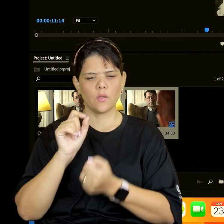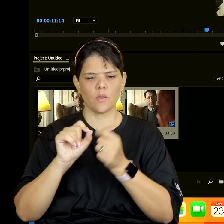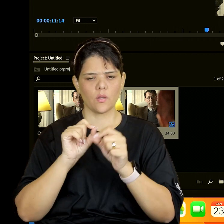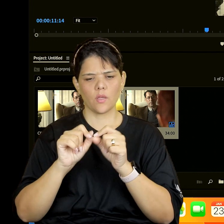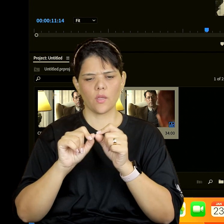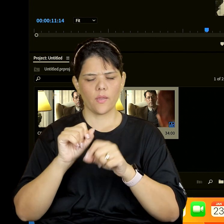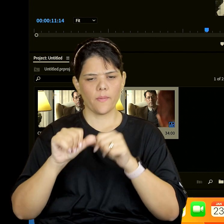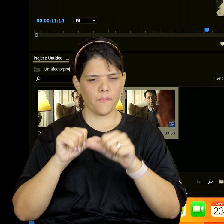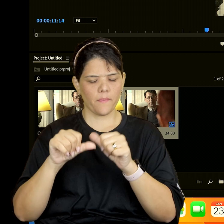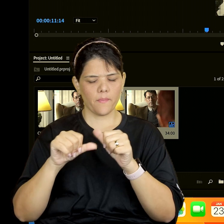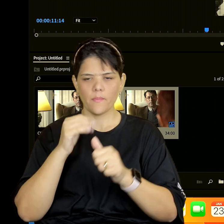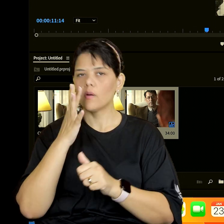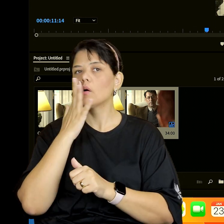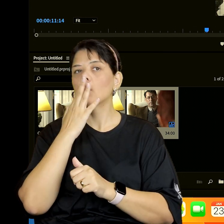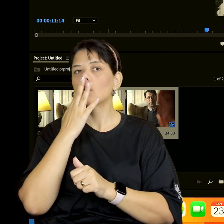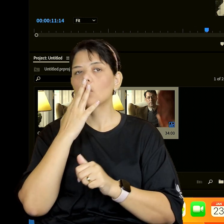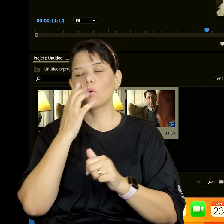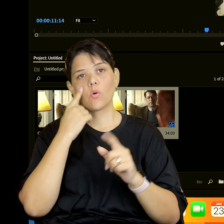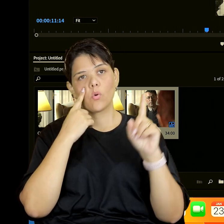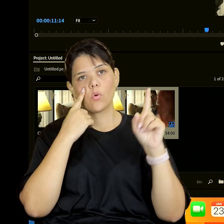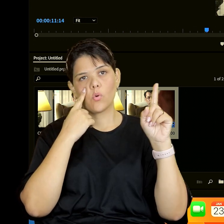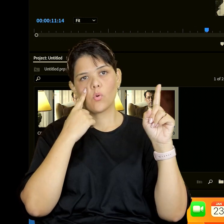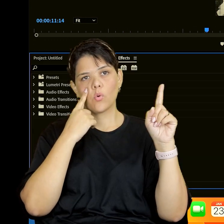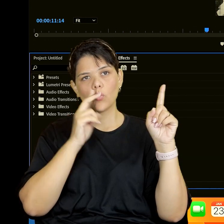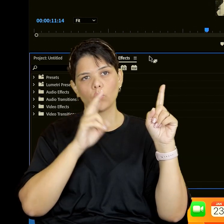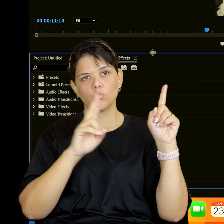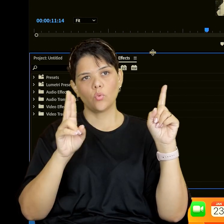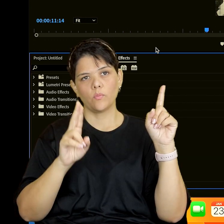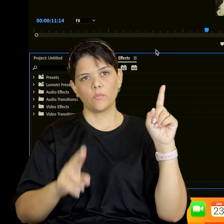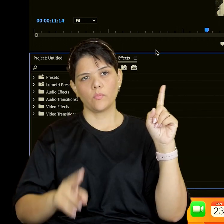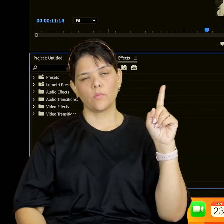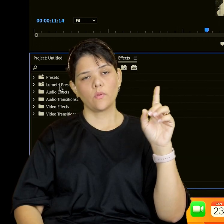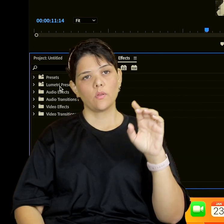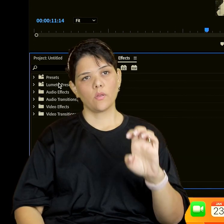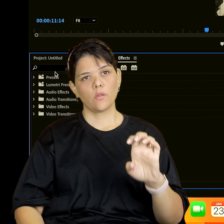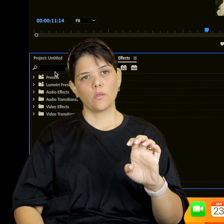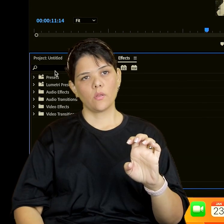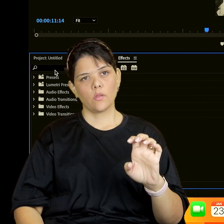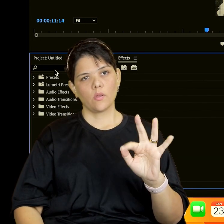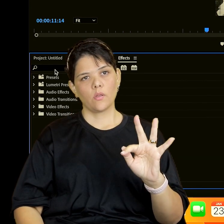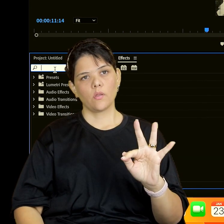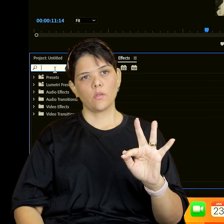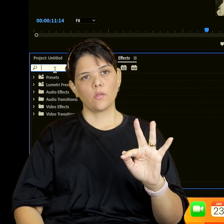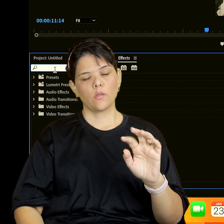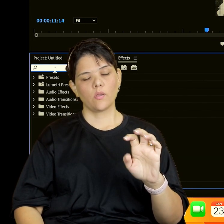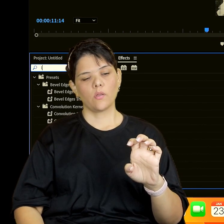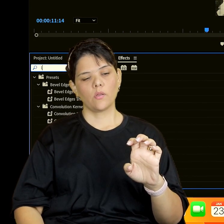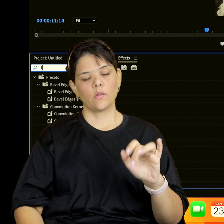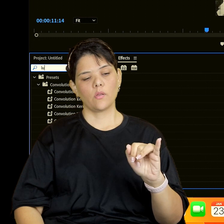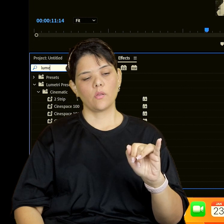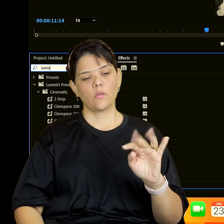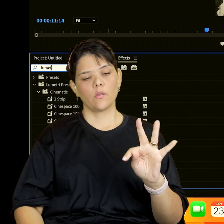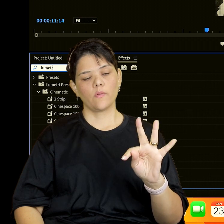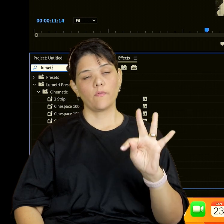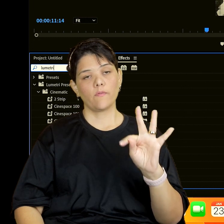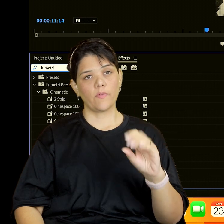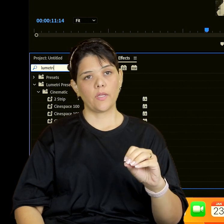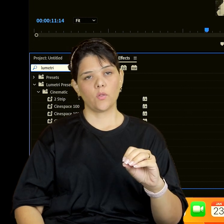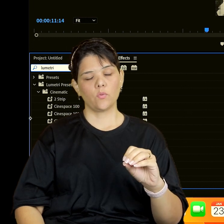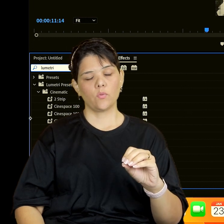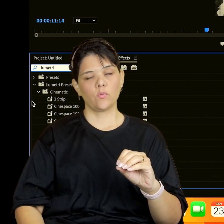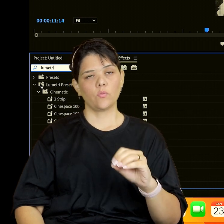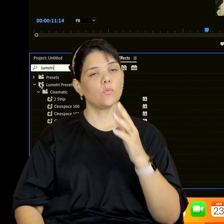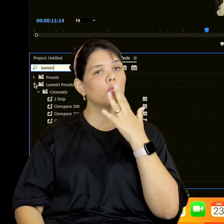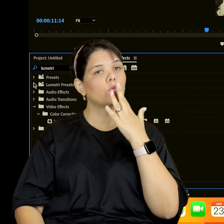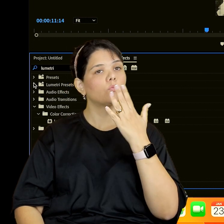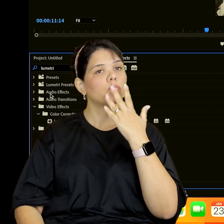ele funciona como um efeito, não como uma aba que nem o DaVinci. De novo, o efeito de cor, a